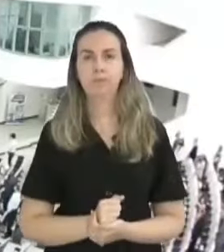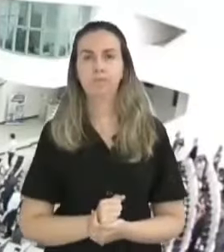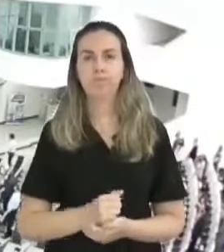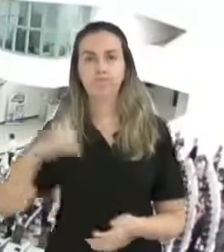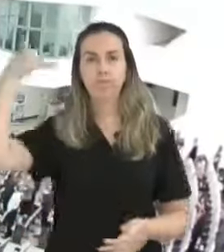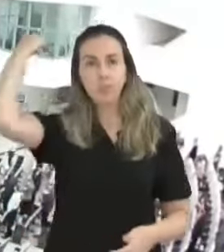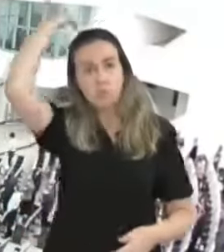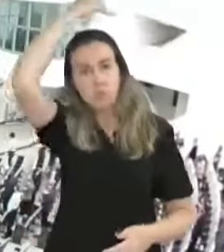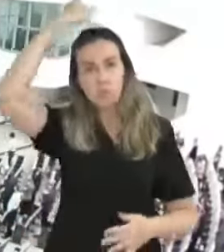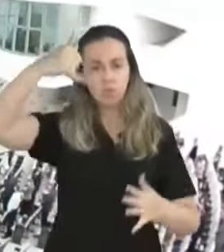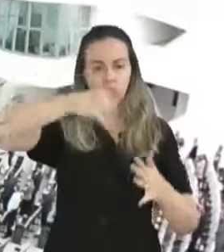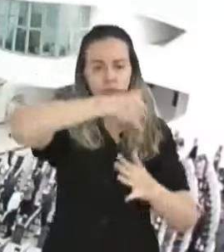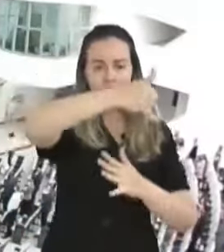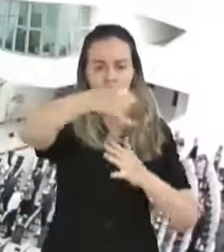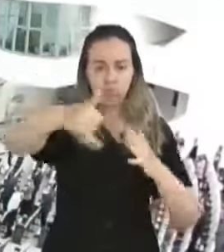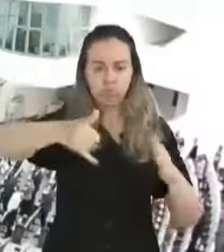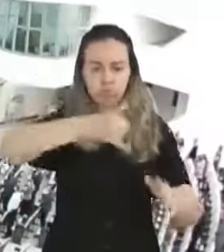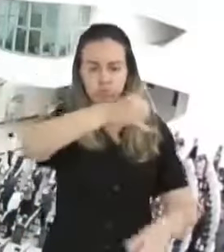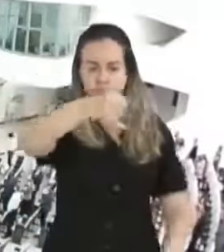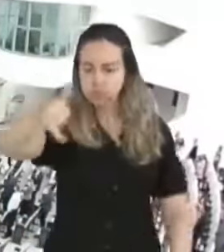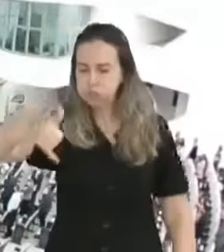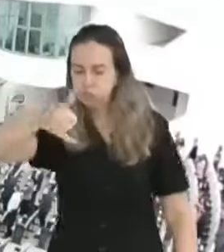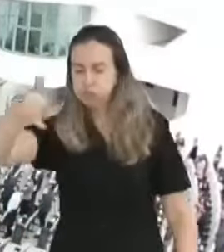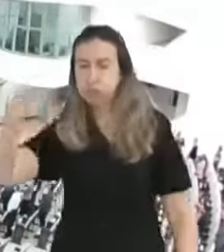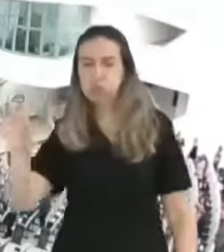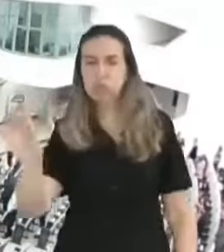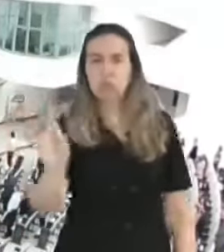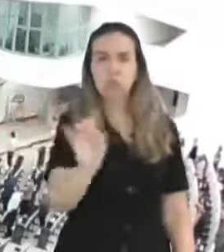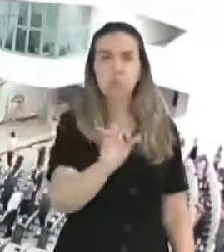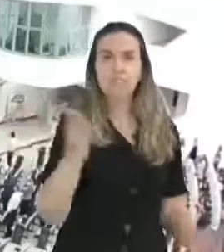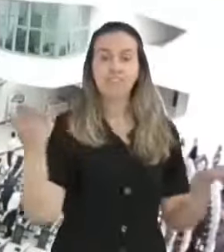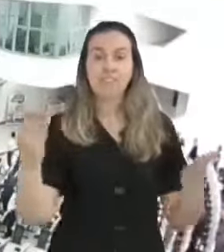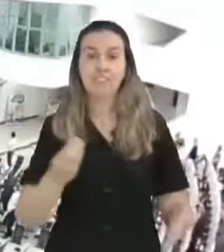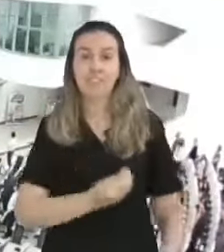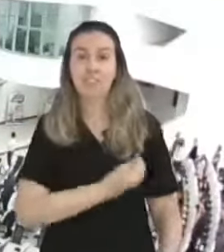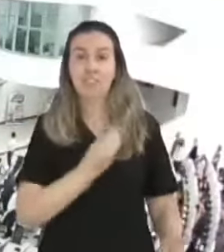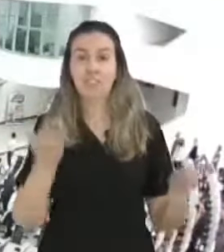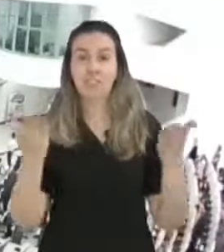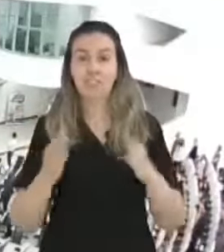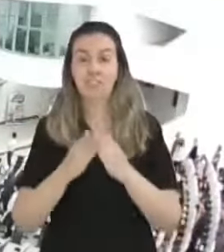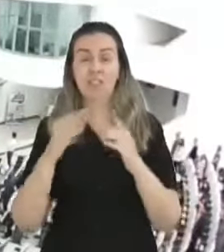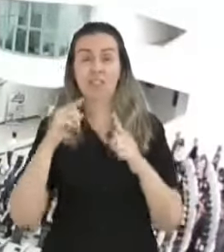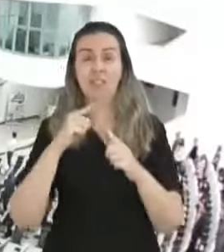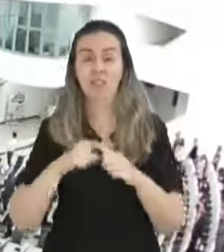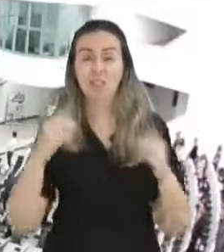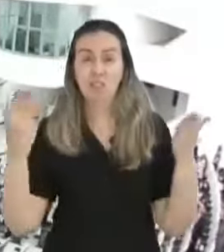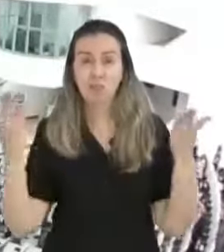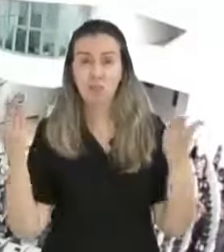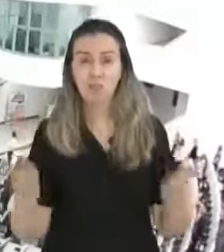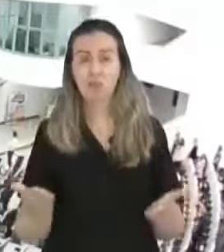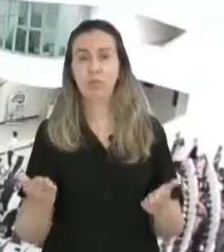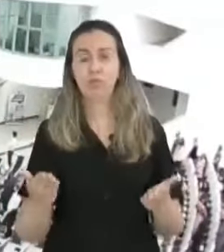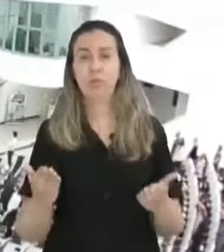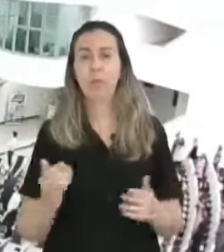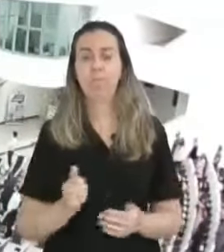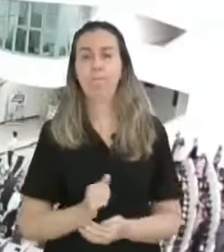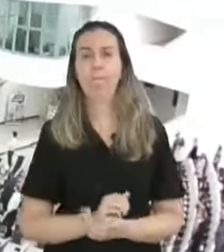uma unção renovadora sobre este santuário. Há uma unção renovadora sobre este santuário.